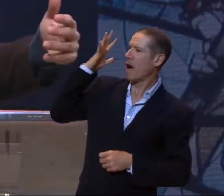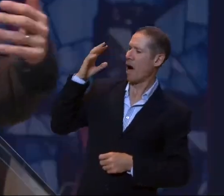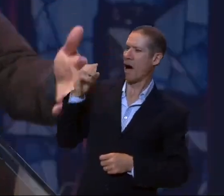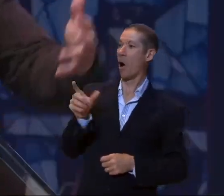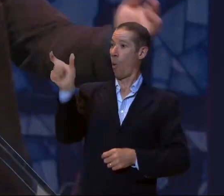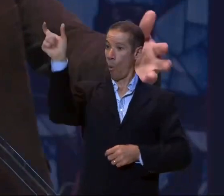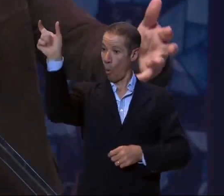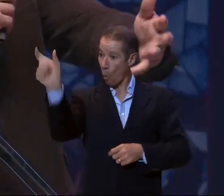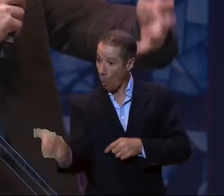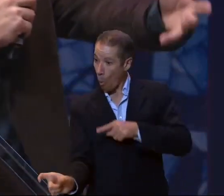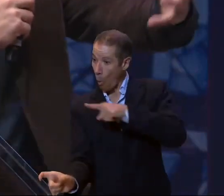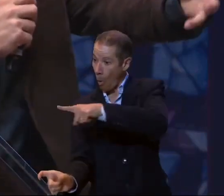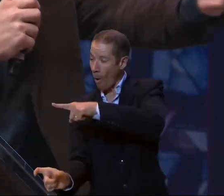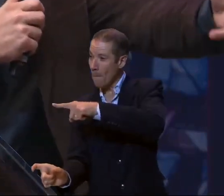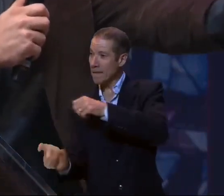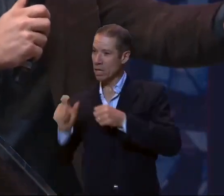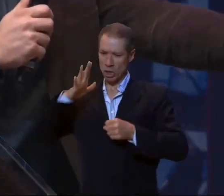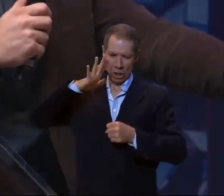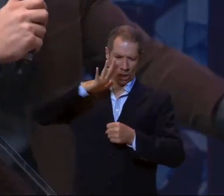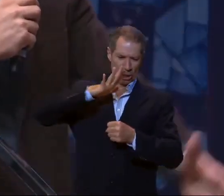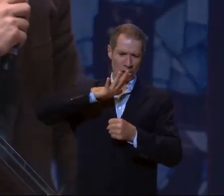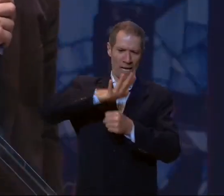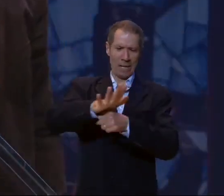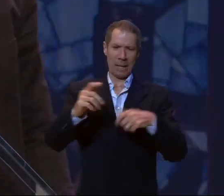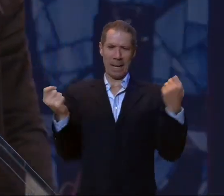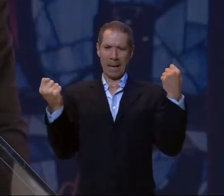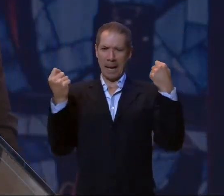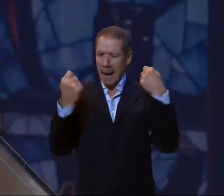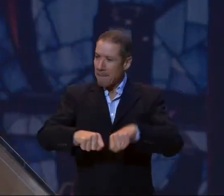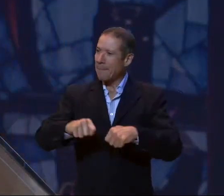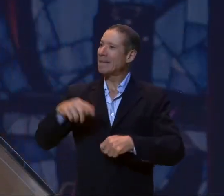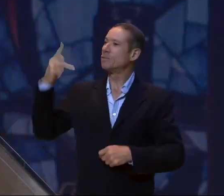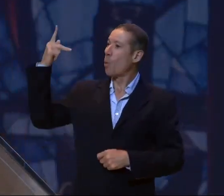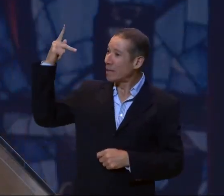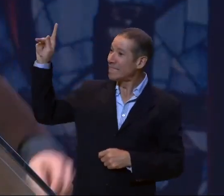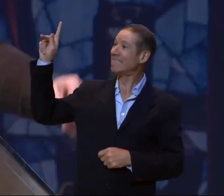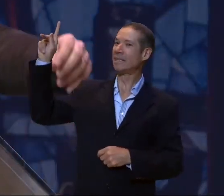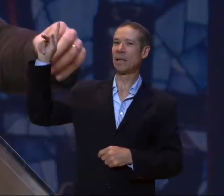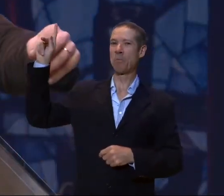ele era cheio das capacitações de Deus.